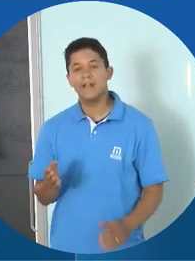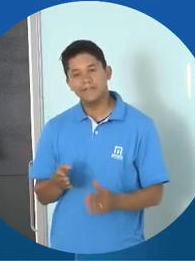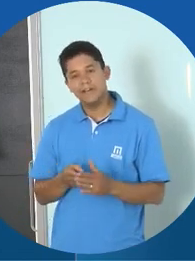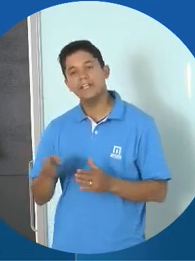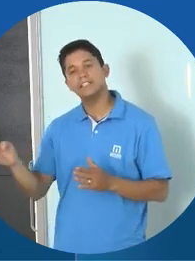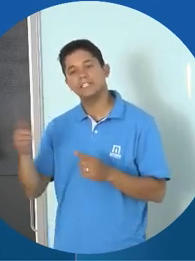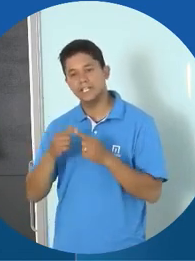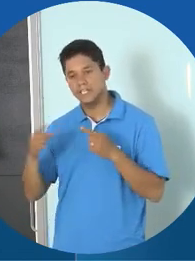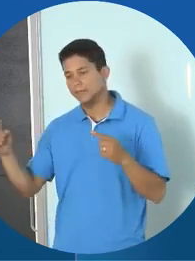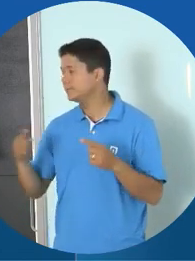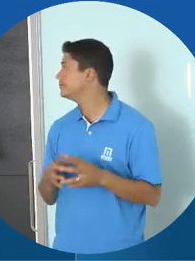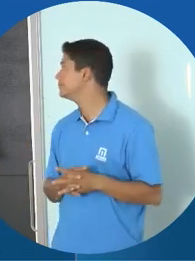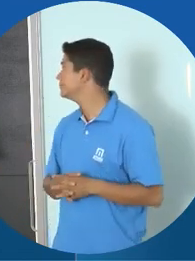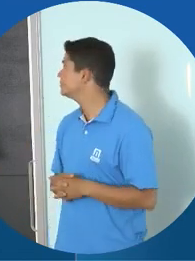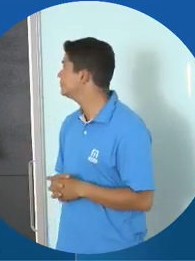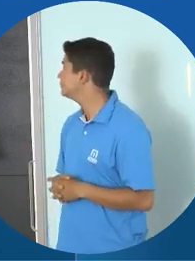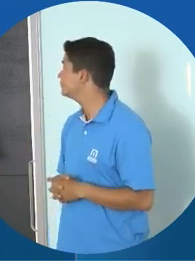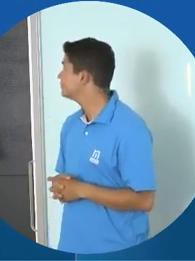linha também.